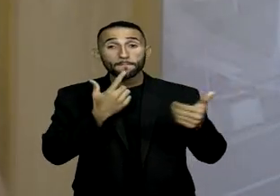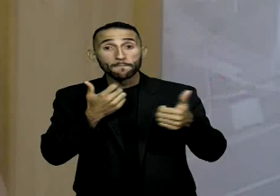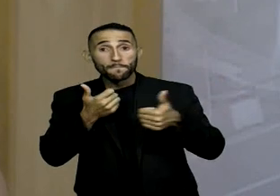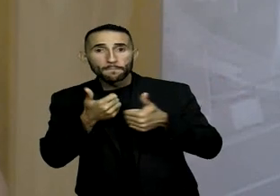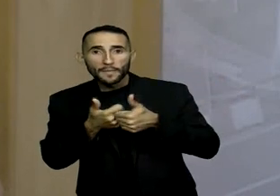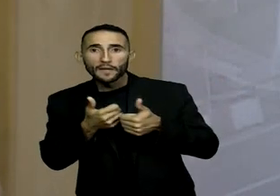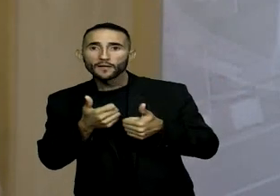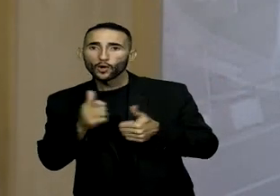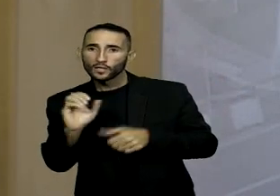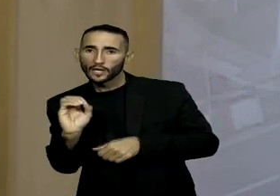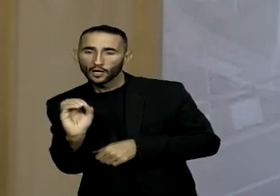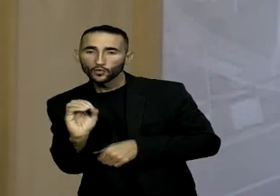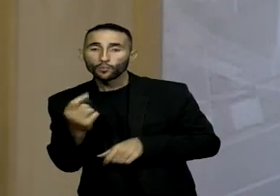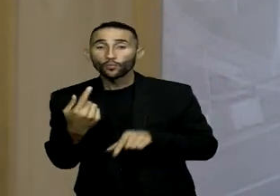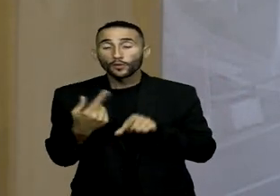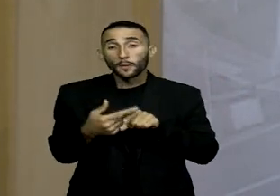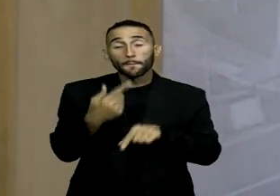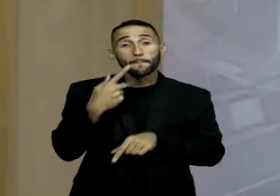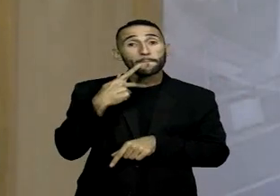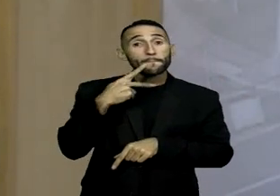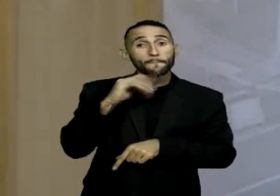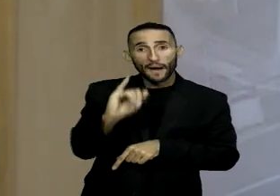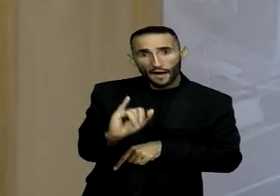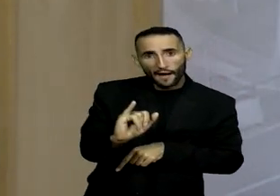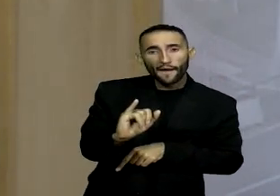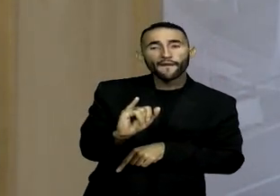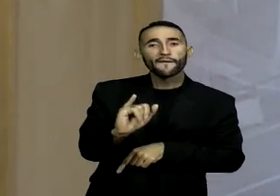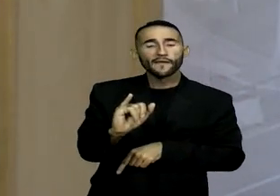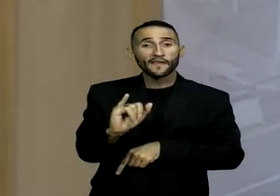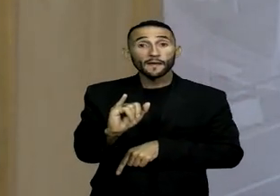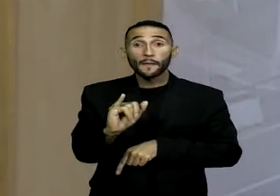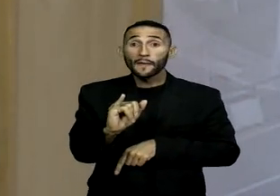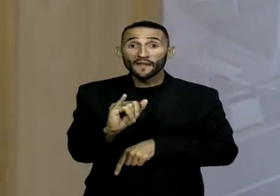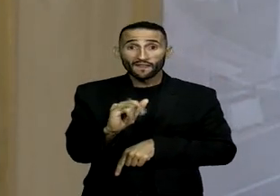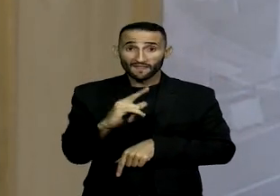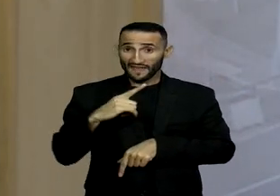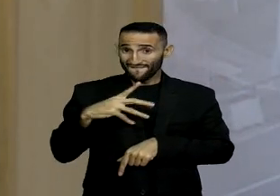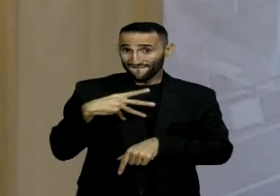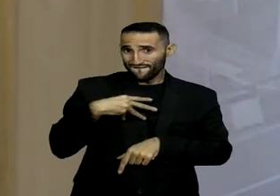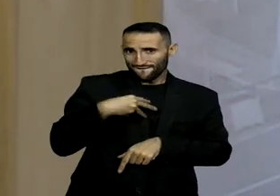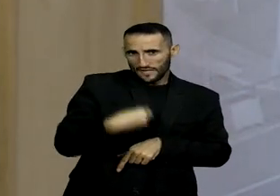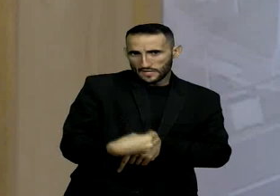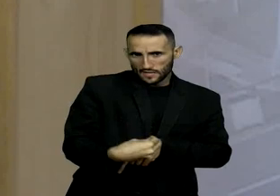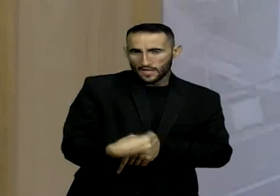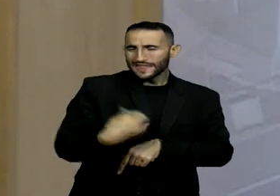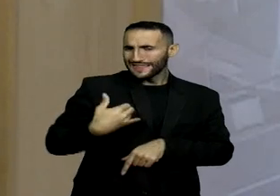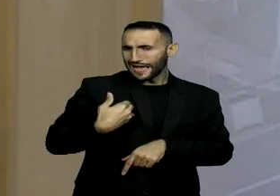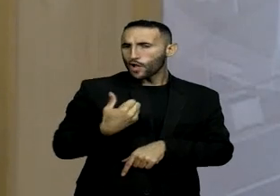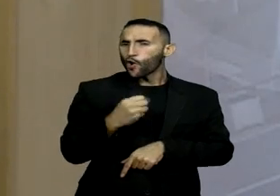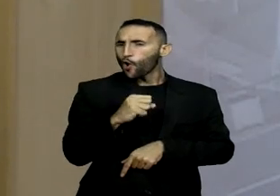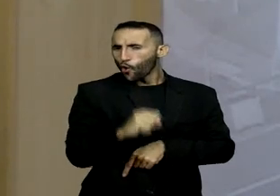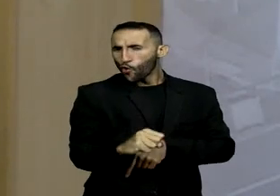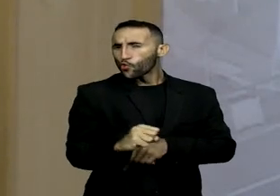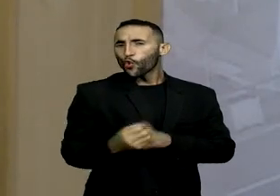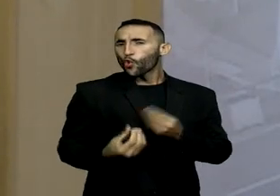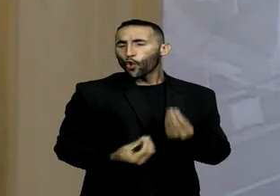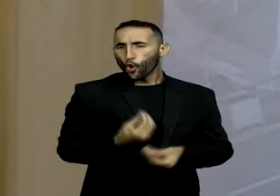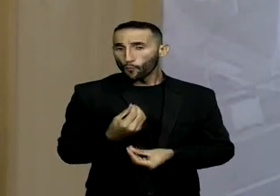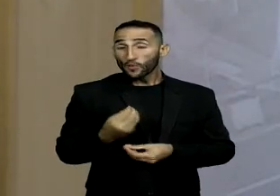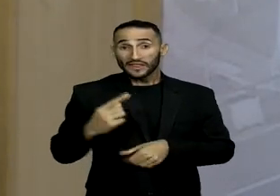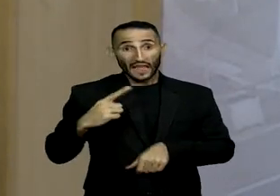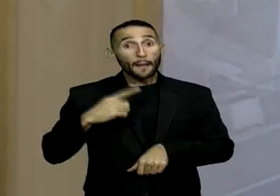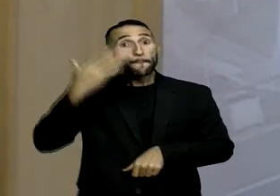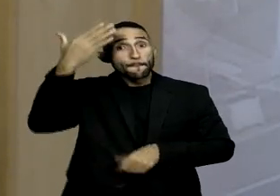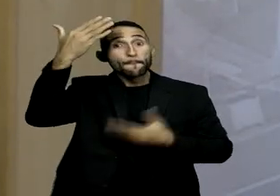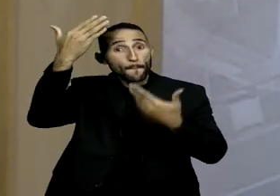filmado, abusando sexualmente de sua filha de 8 anos, filha de 8 anos, flagrado com filme, tem